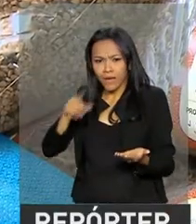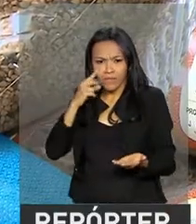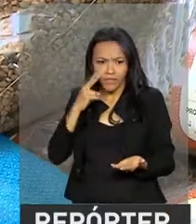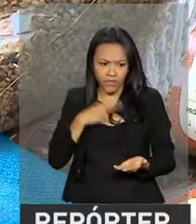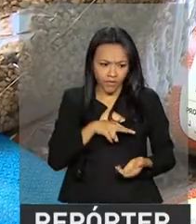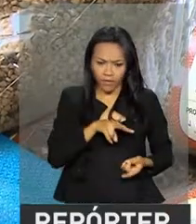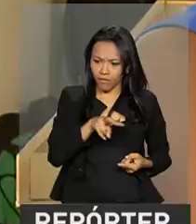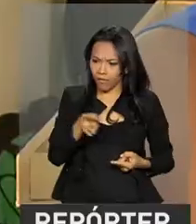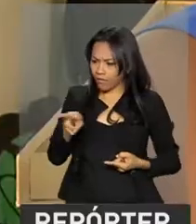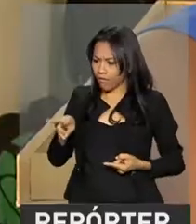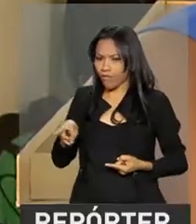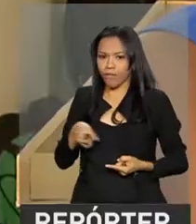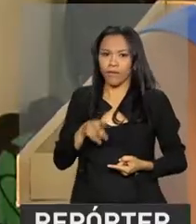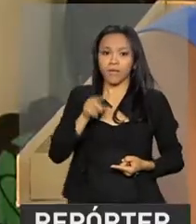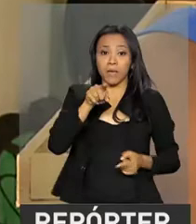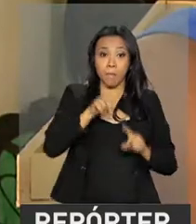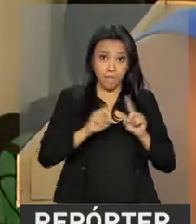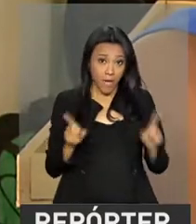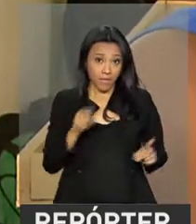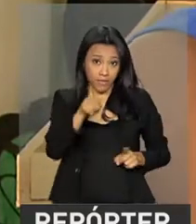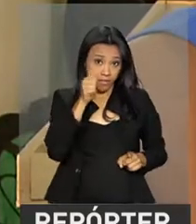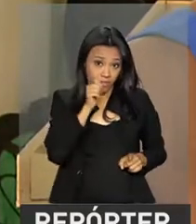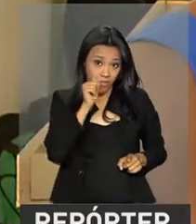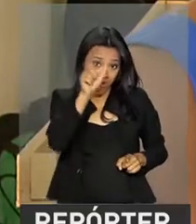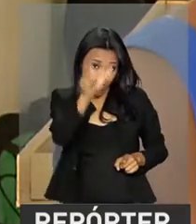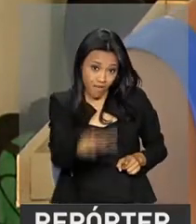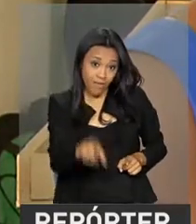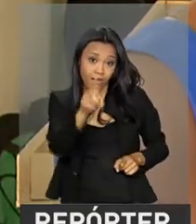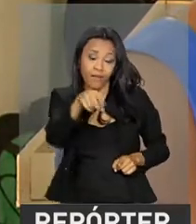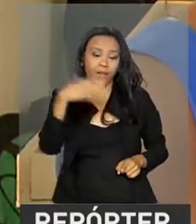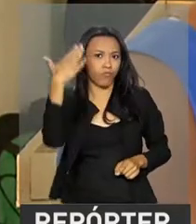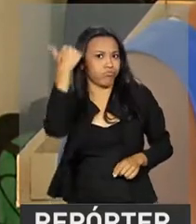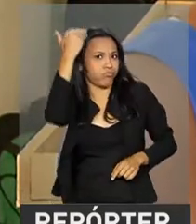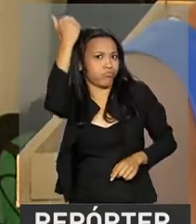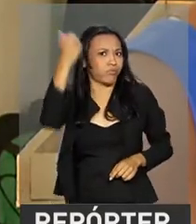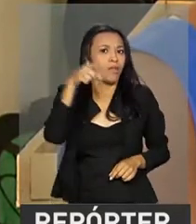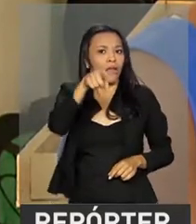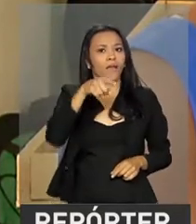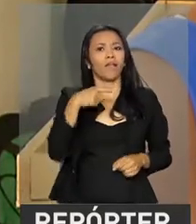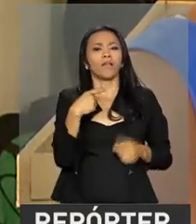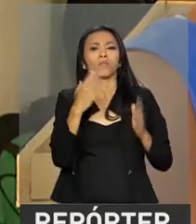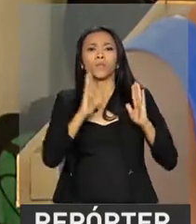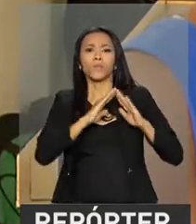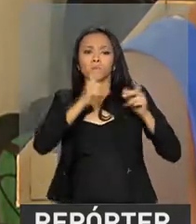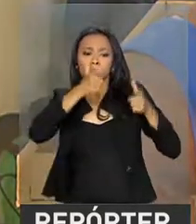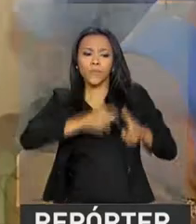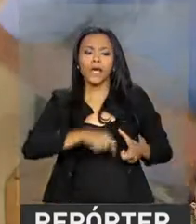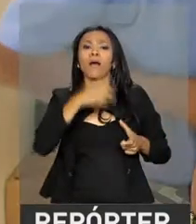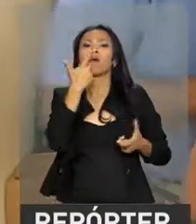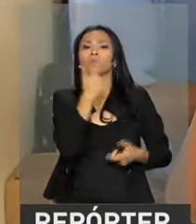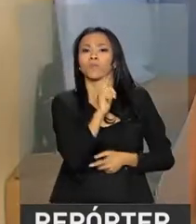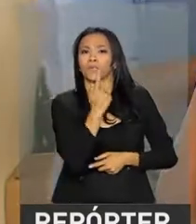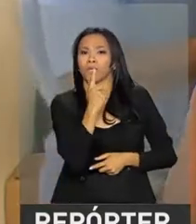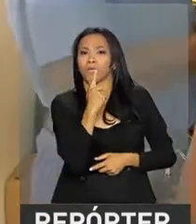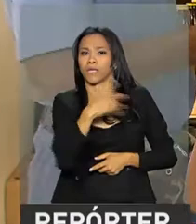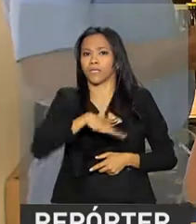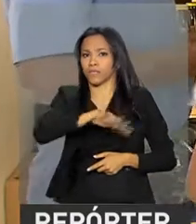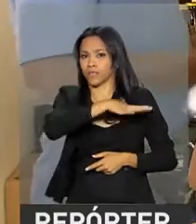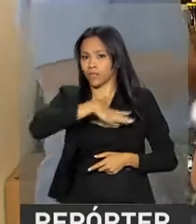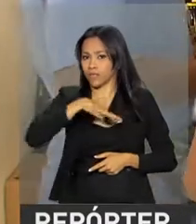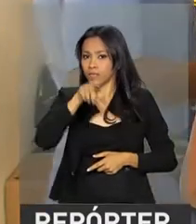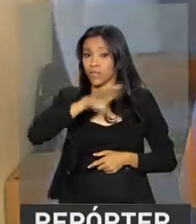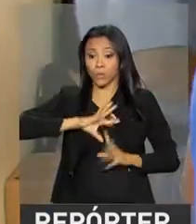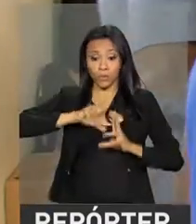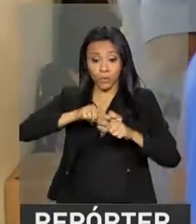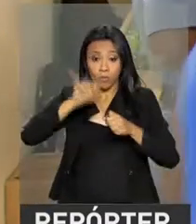Dona Deusa. Mais conhecida como Fiota, ela veio de uma comunidade calunga, em Goiás. Todos os produtos são feitos